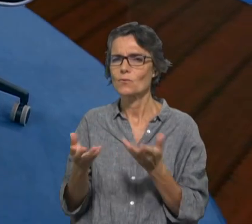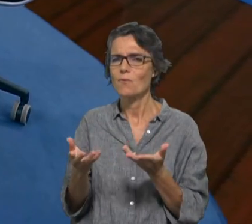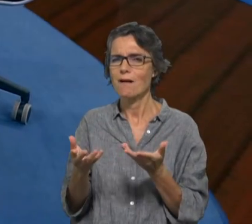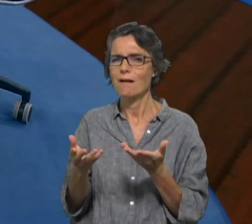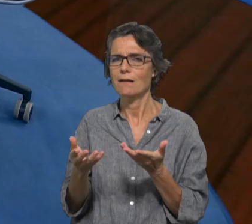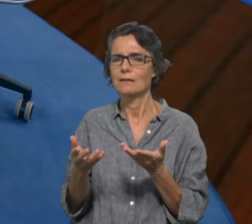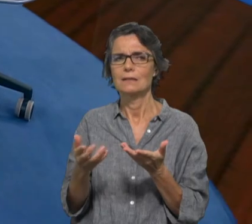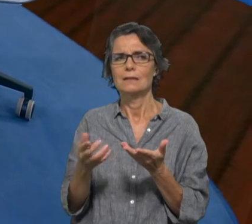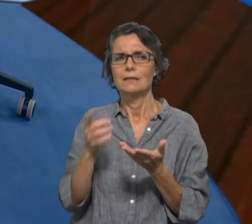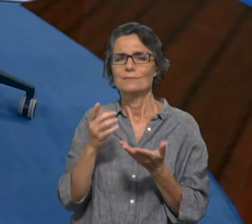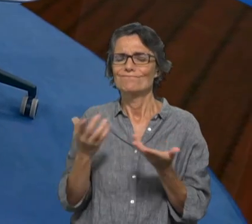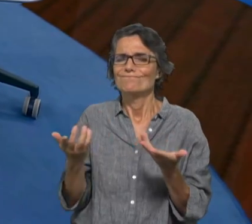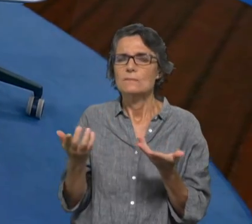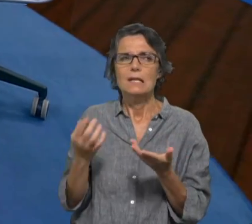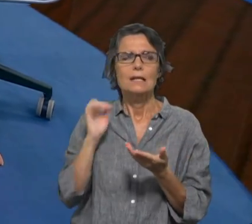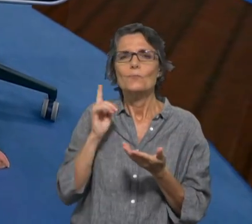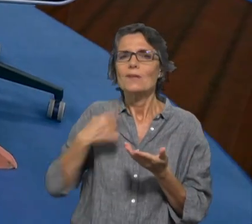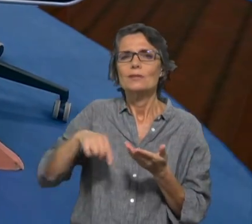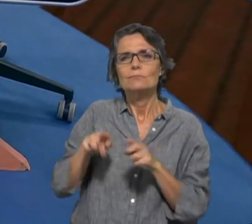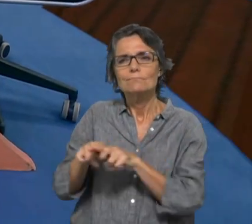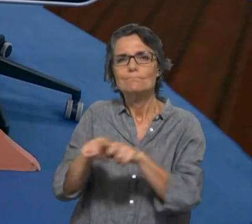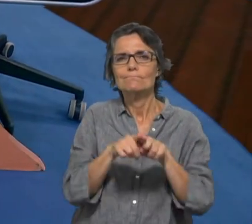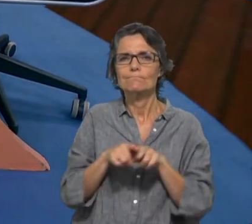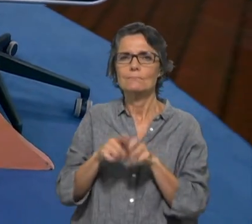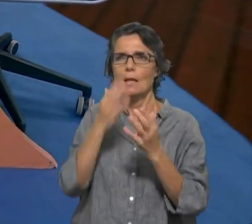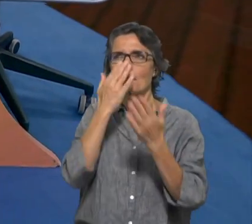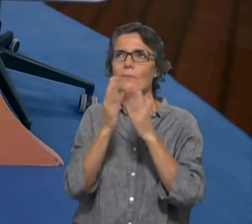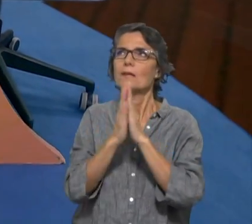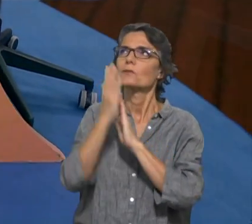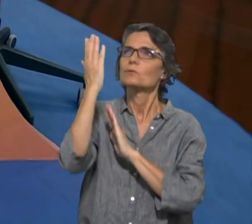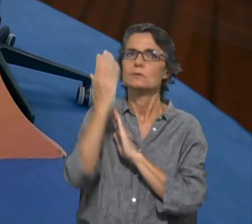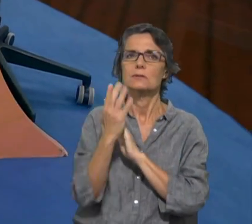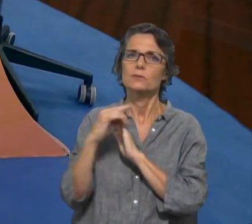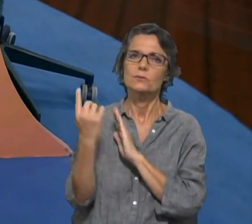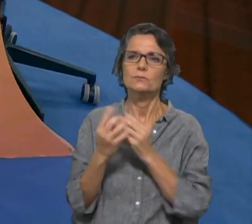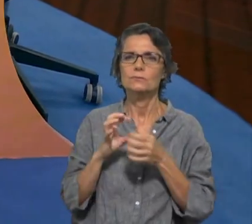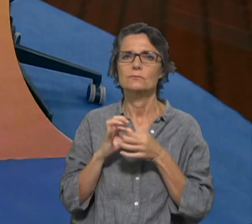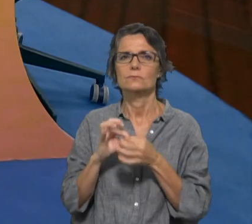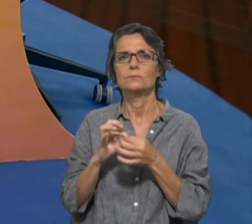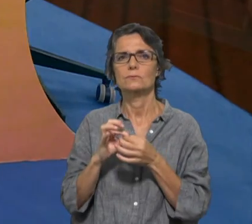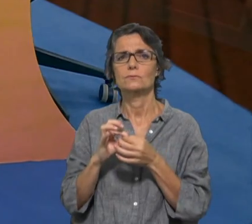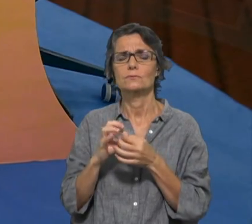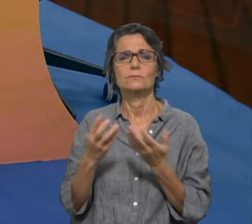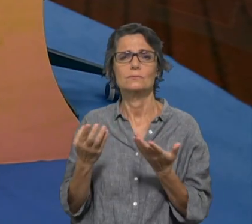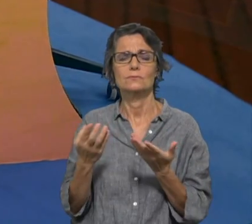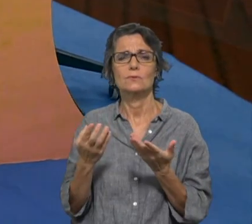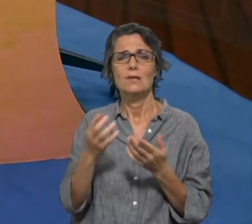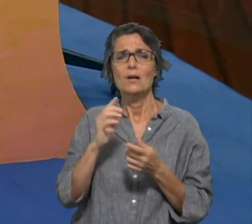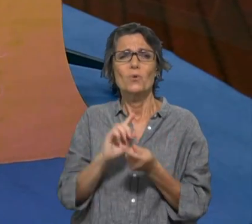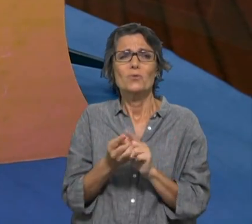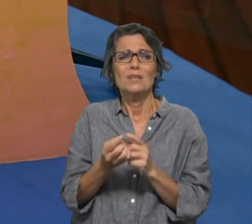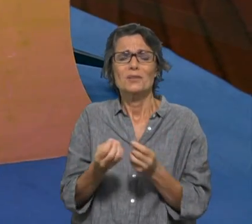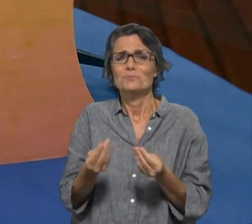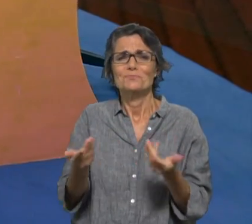sintamos irmãos a celebrar o encontro com o Senhor, na verdade fica tudo muito reduzido a pouca coisa. E esse é o